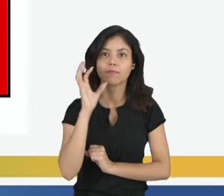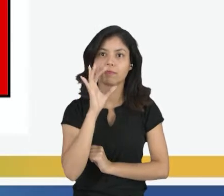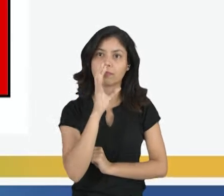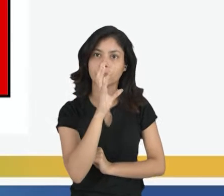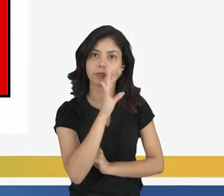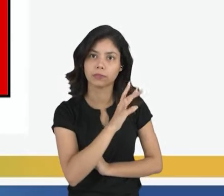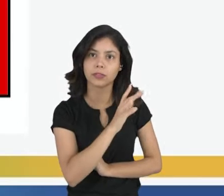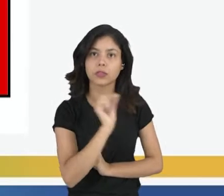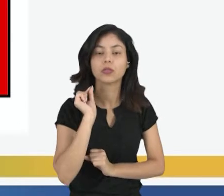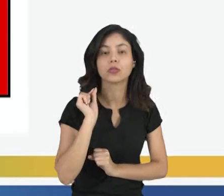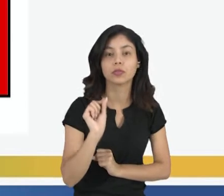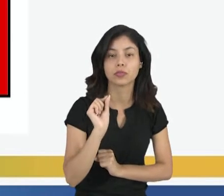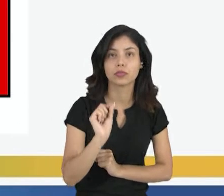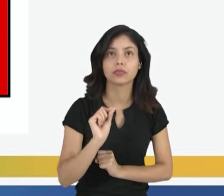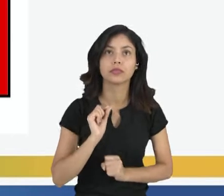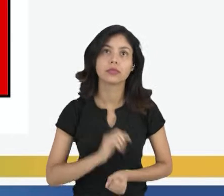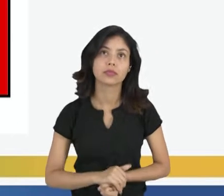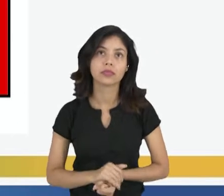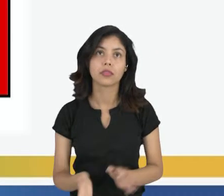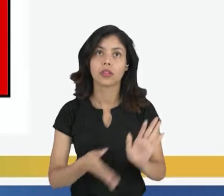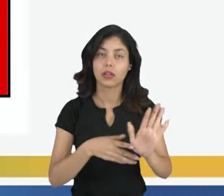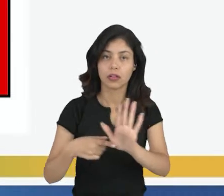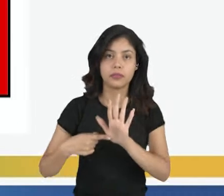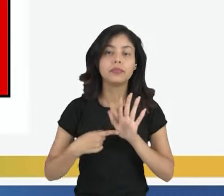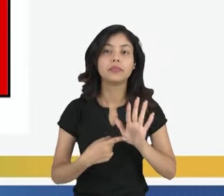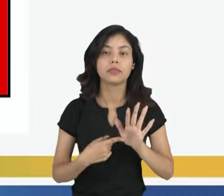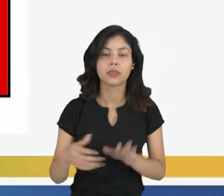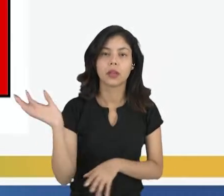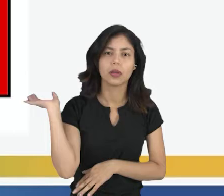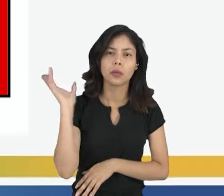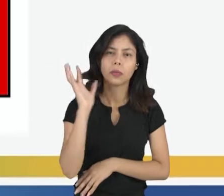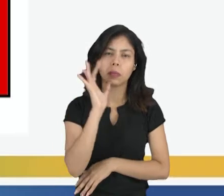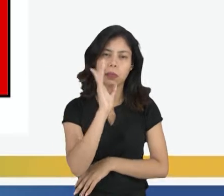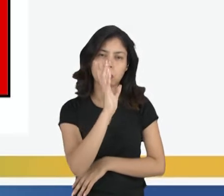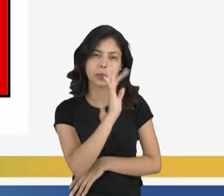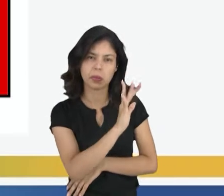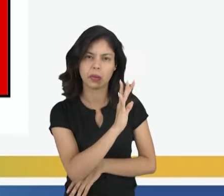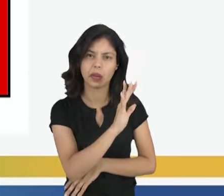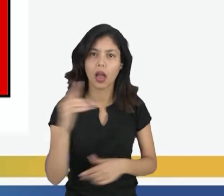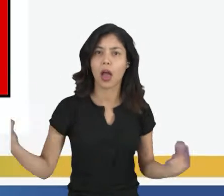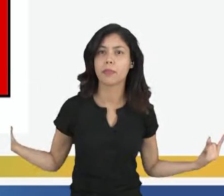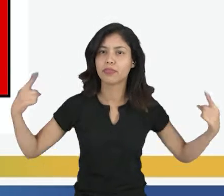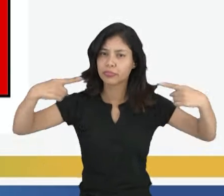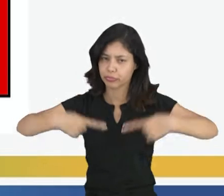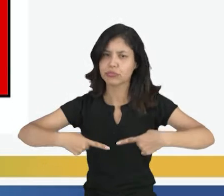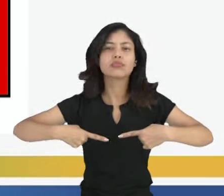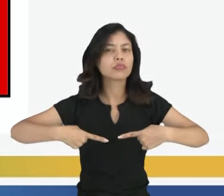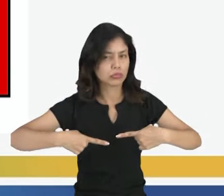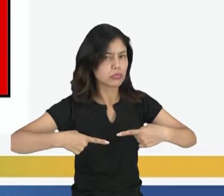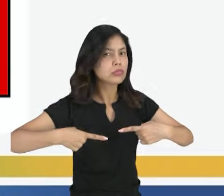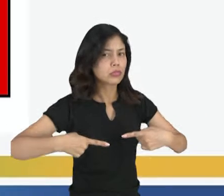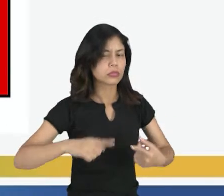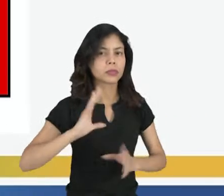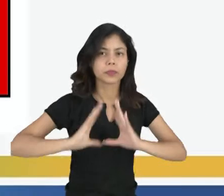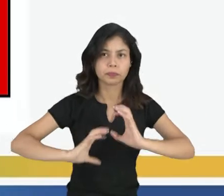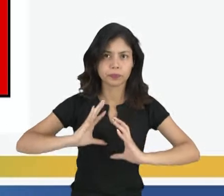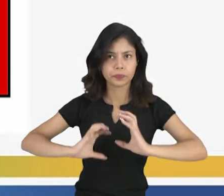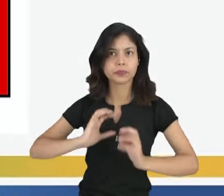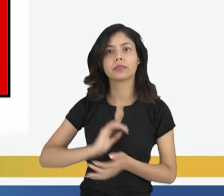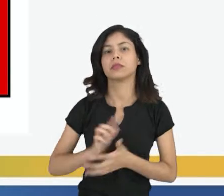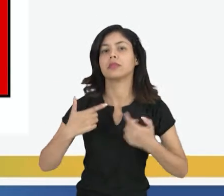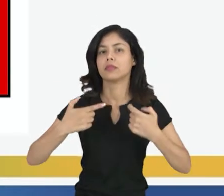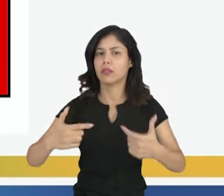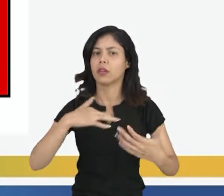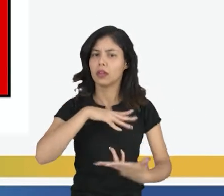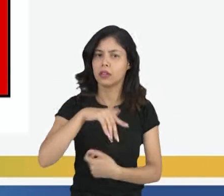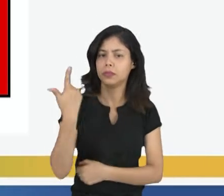Porque o quente seria, então, se referindo aí ao calor da batalha bélica, né? E é uma Guerra Fria justamente por